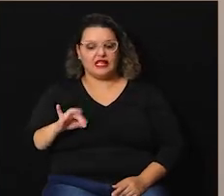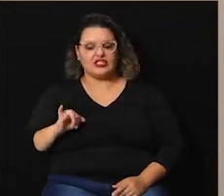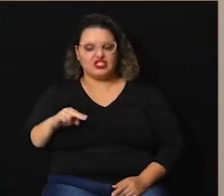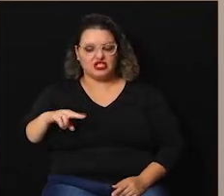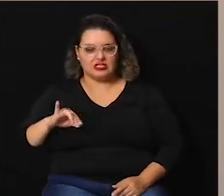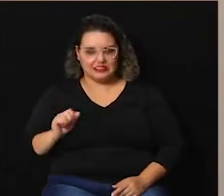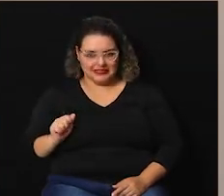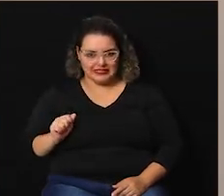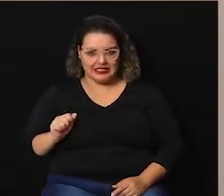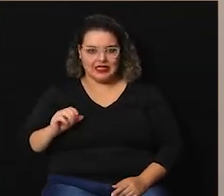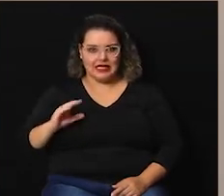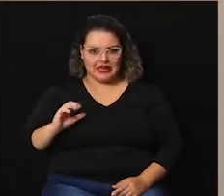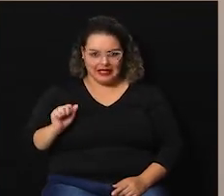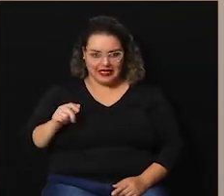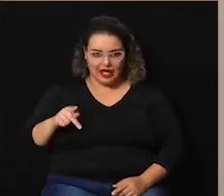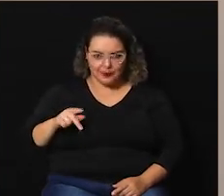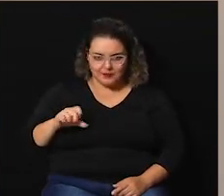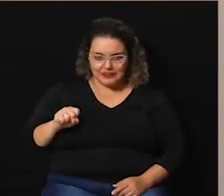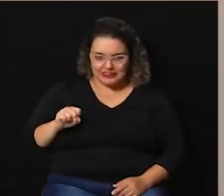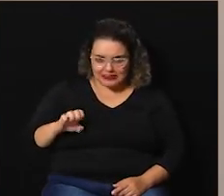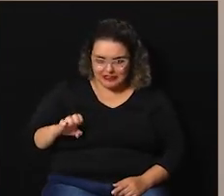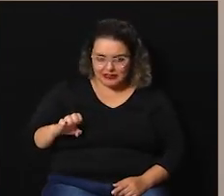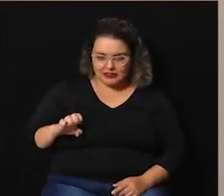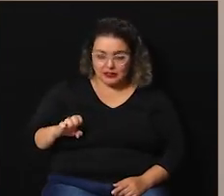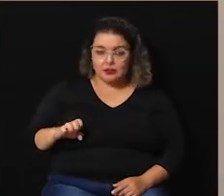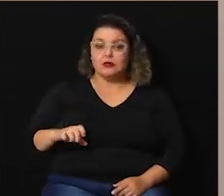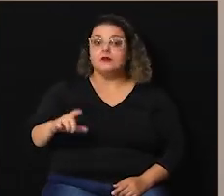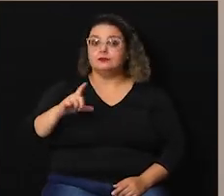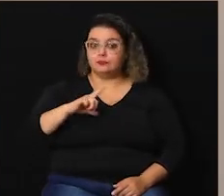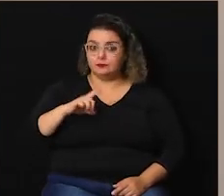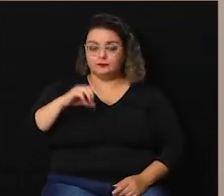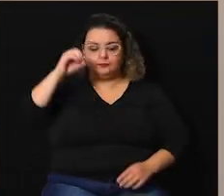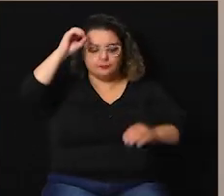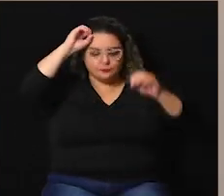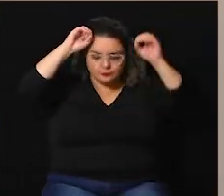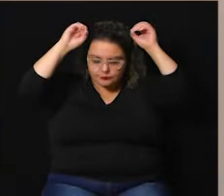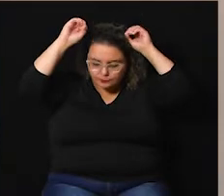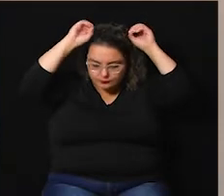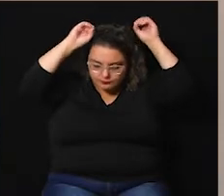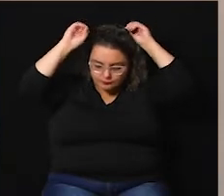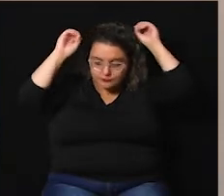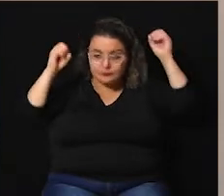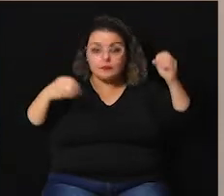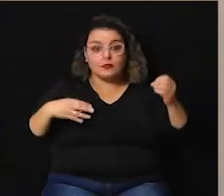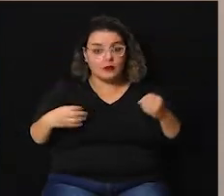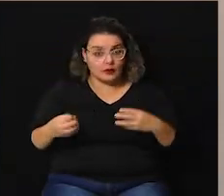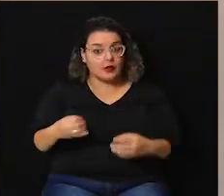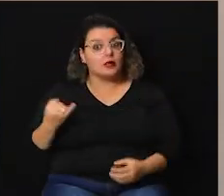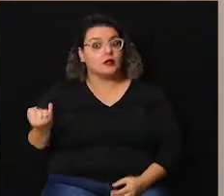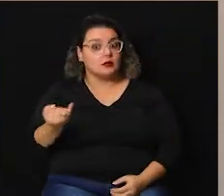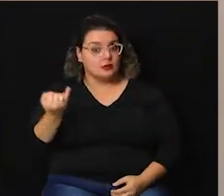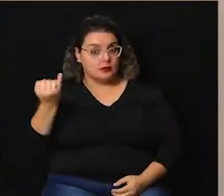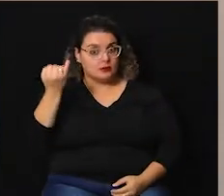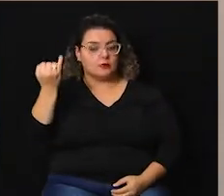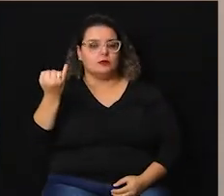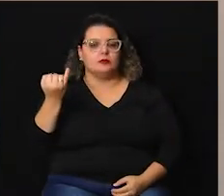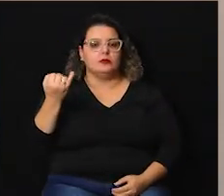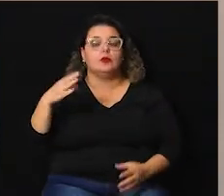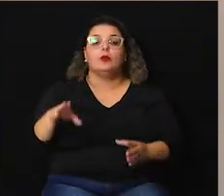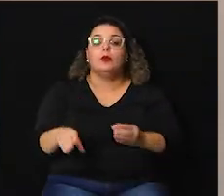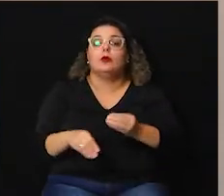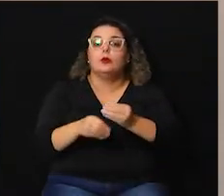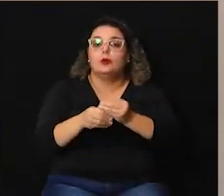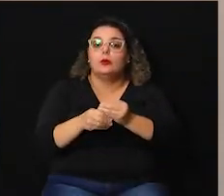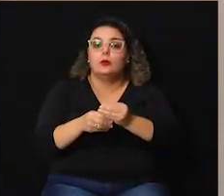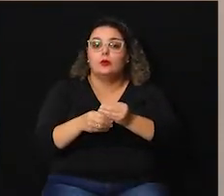fica uma pelada na cabeça. Por isso que nós temos que fazer esses exames, e é muito importante também complementar